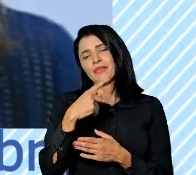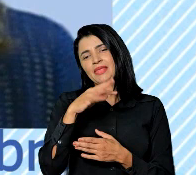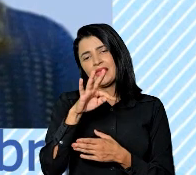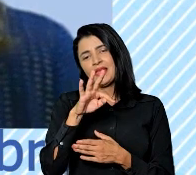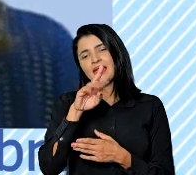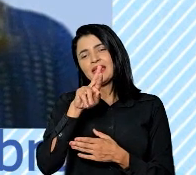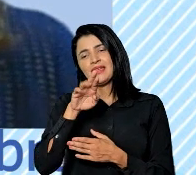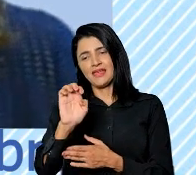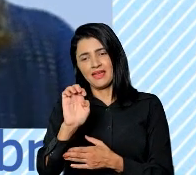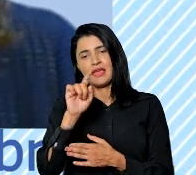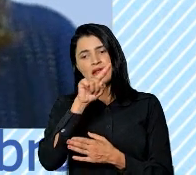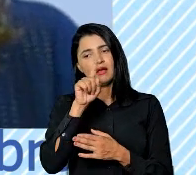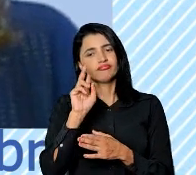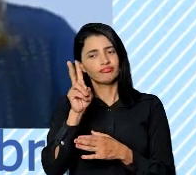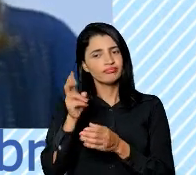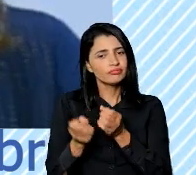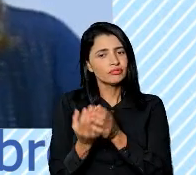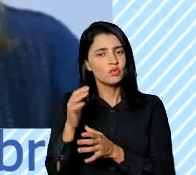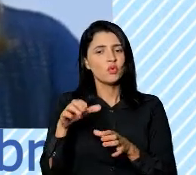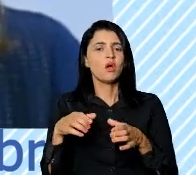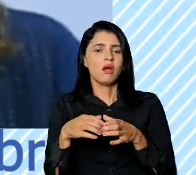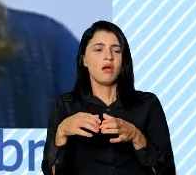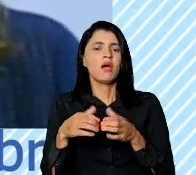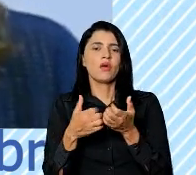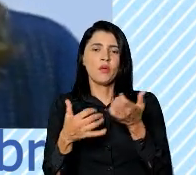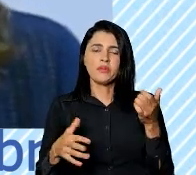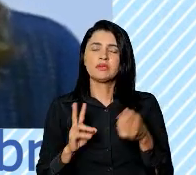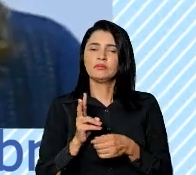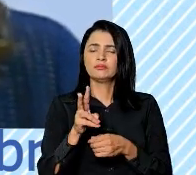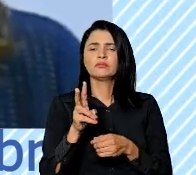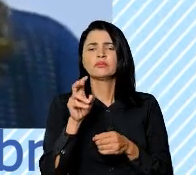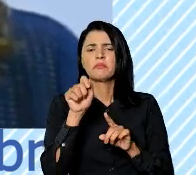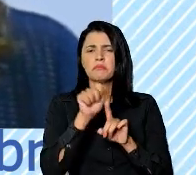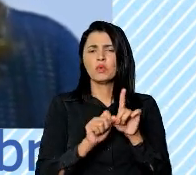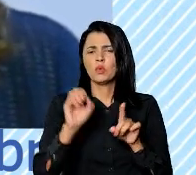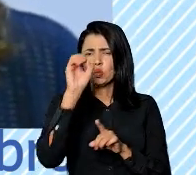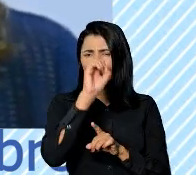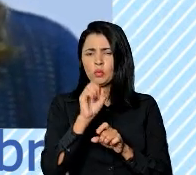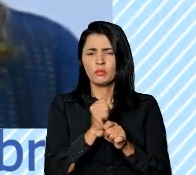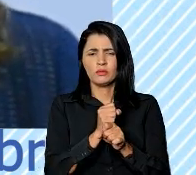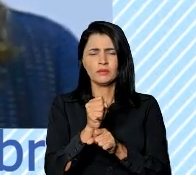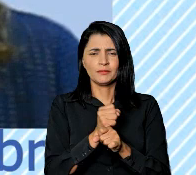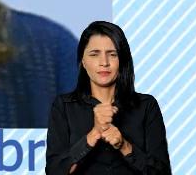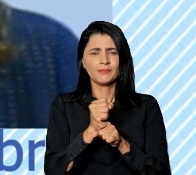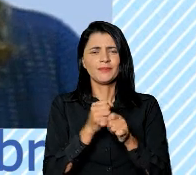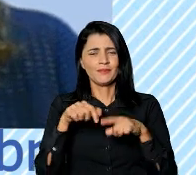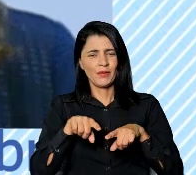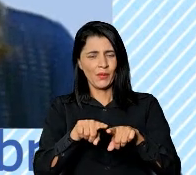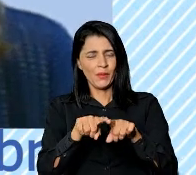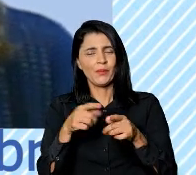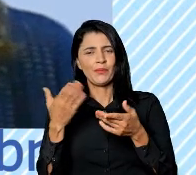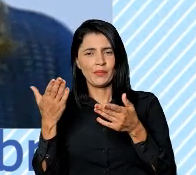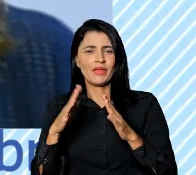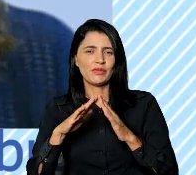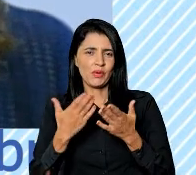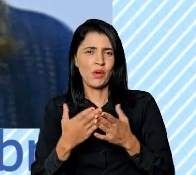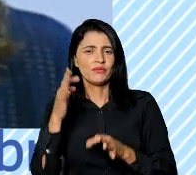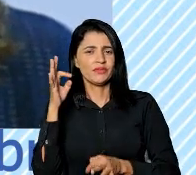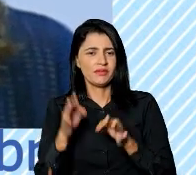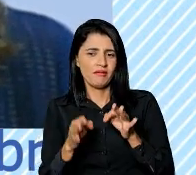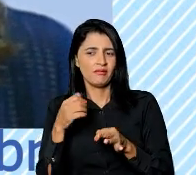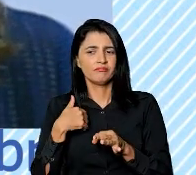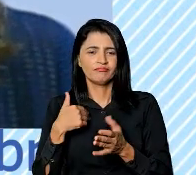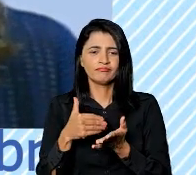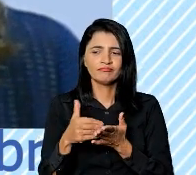e gerando frutos. Em outubro desse ano, em parceria com a Escola Judiciária Eleitoral, que eu passei a dirigir assim que assumi